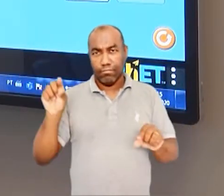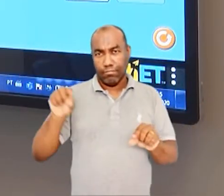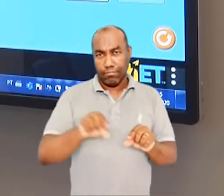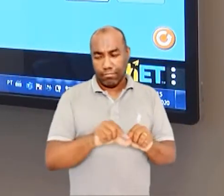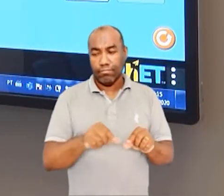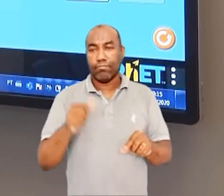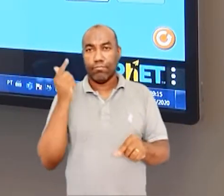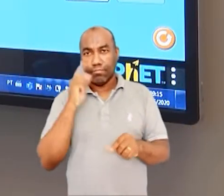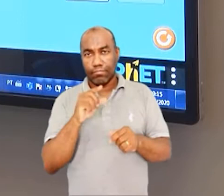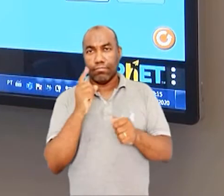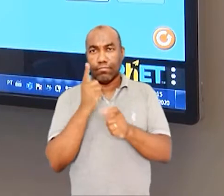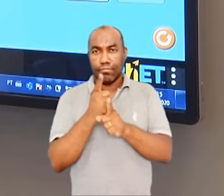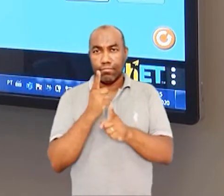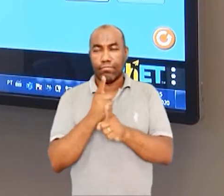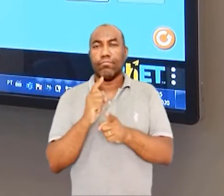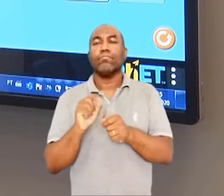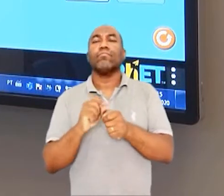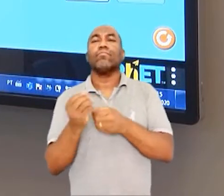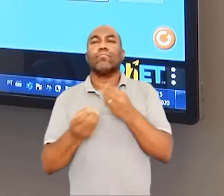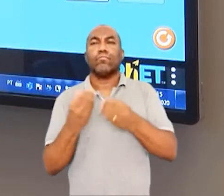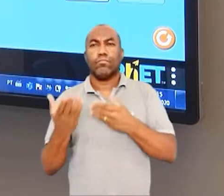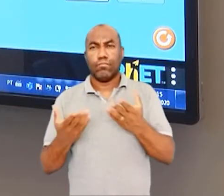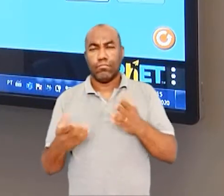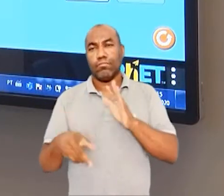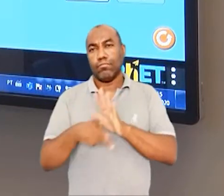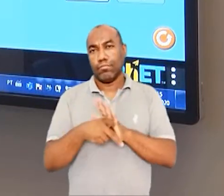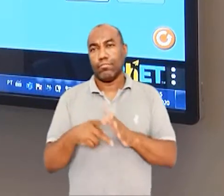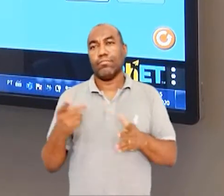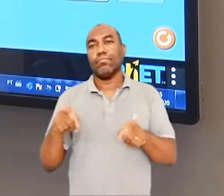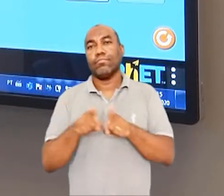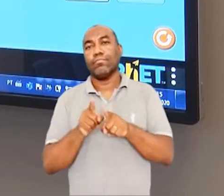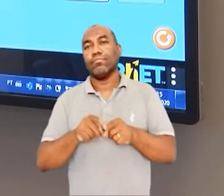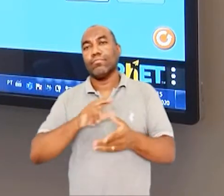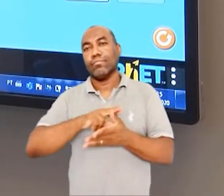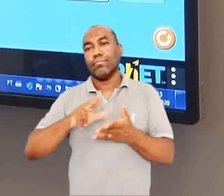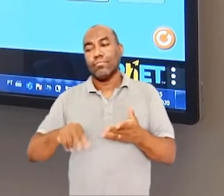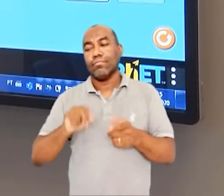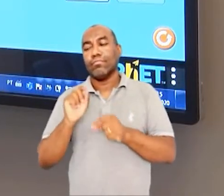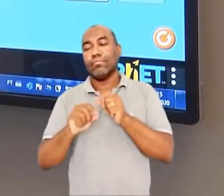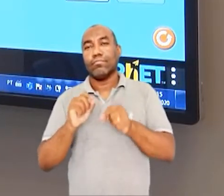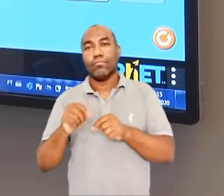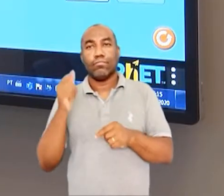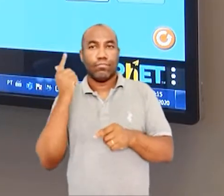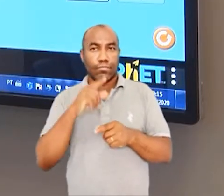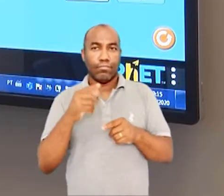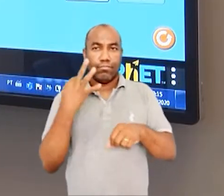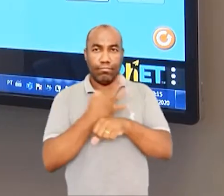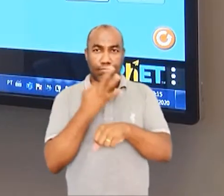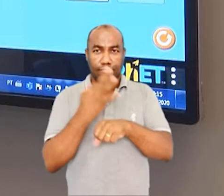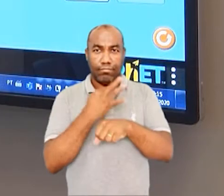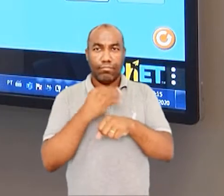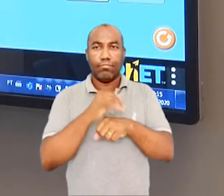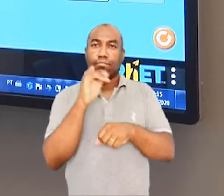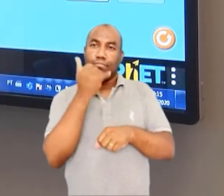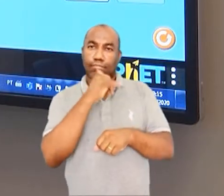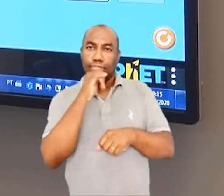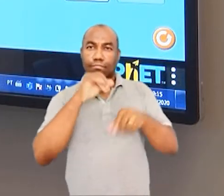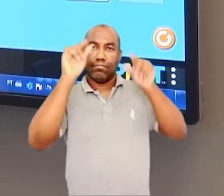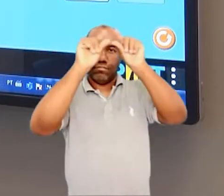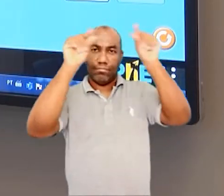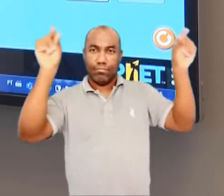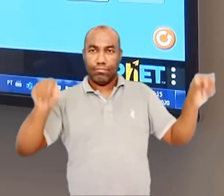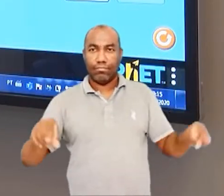dispositivo aqui, que é um componente da eletricidade, aqui nós chamamos de resistor elétrico. O resistor tem uma